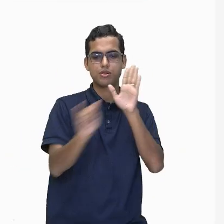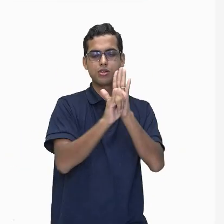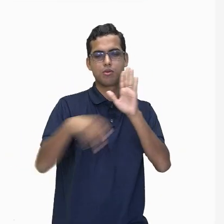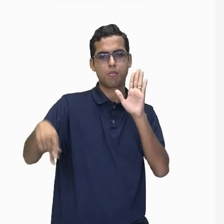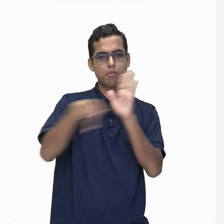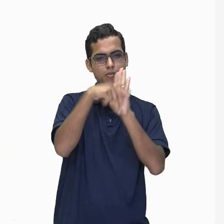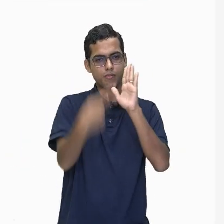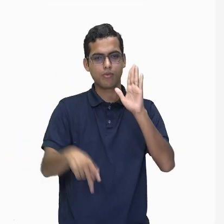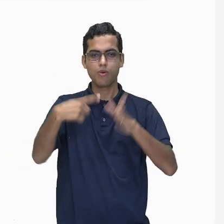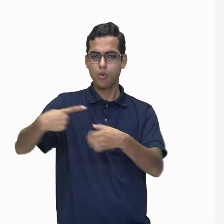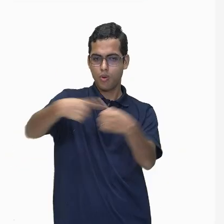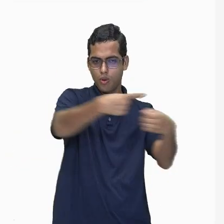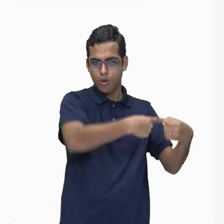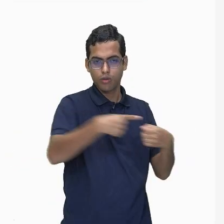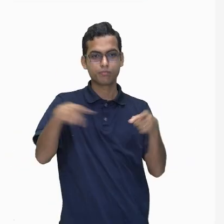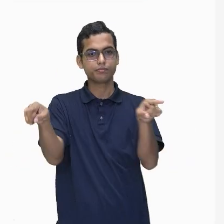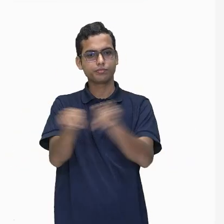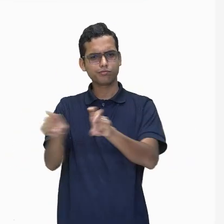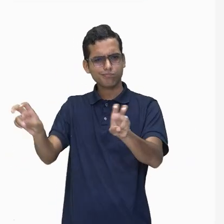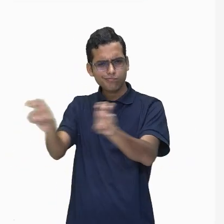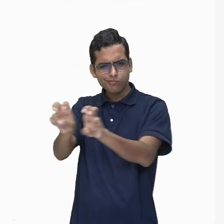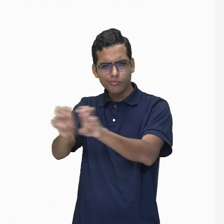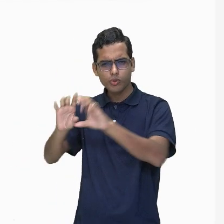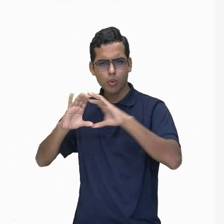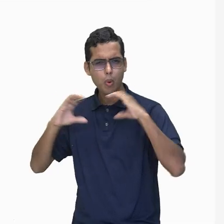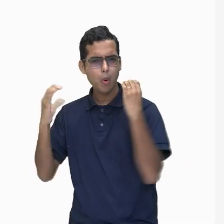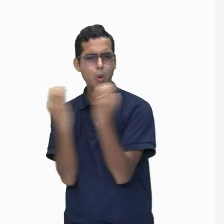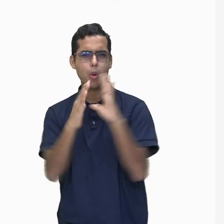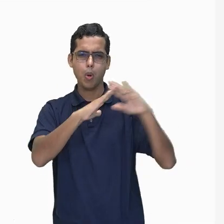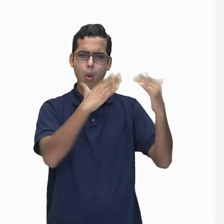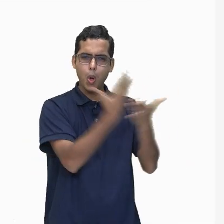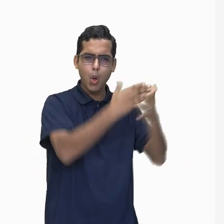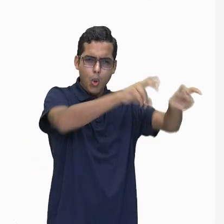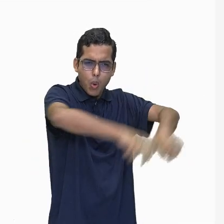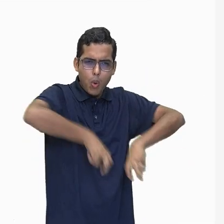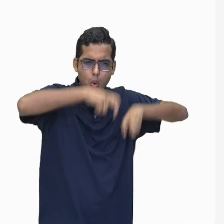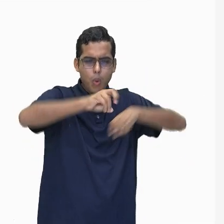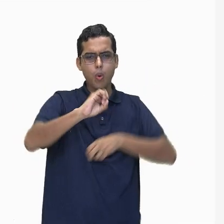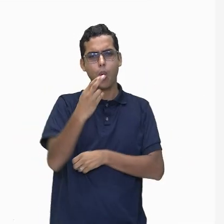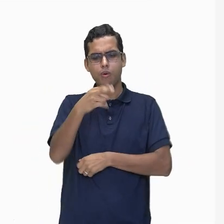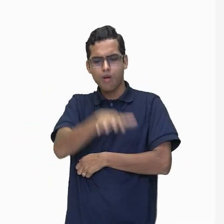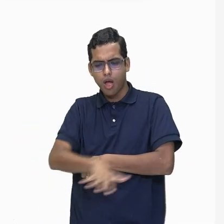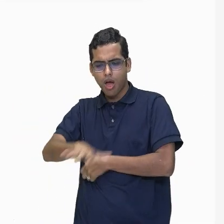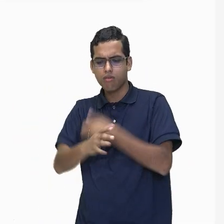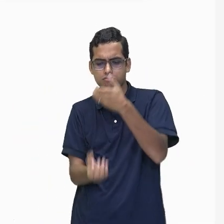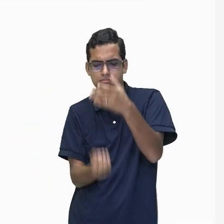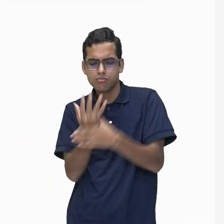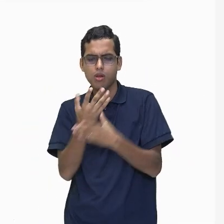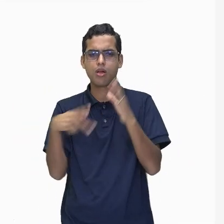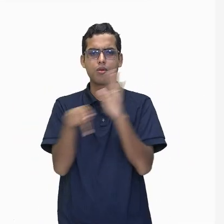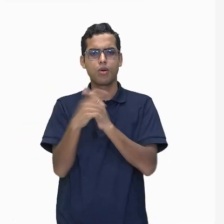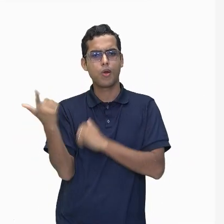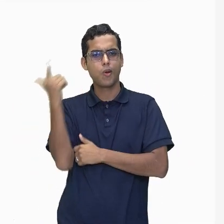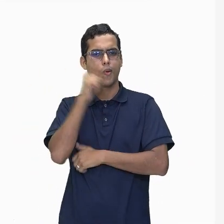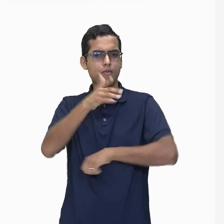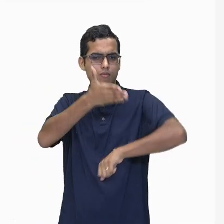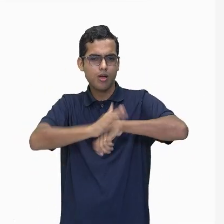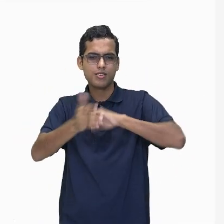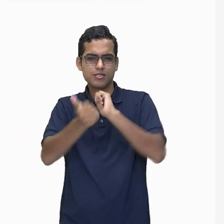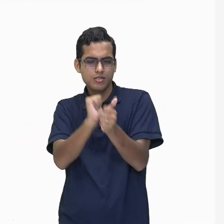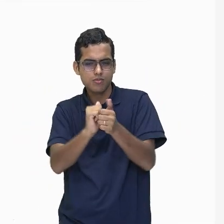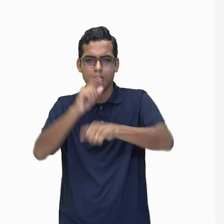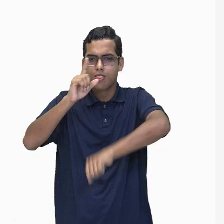ou espaços improvisados, jovens e adultos se reúnem para jogar,